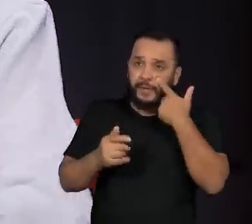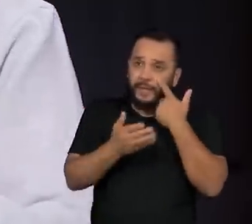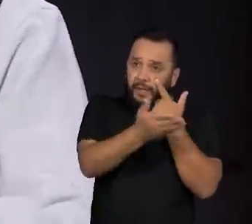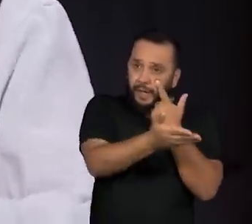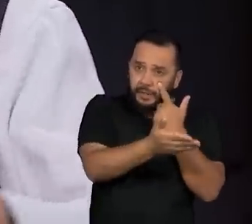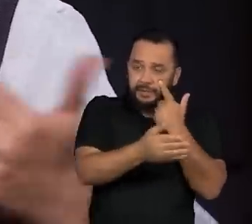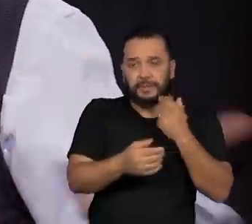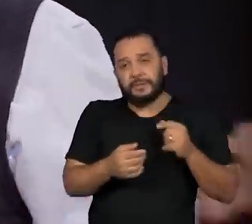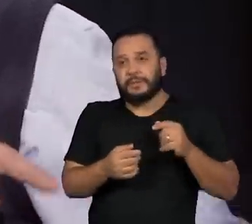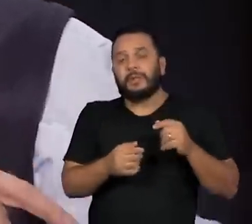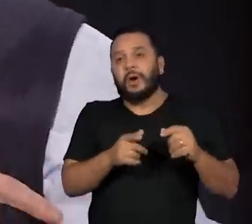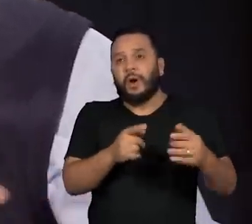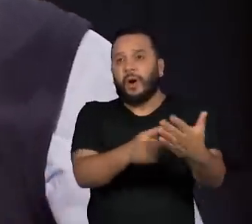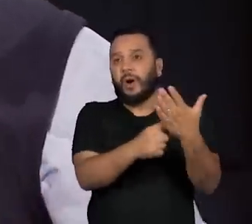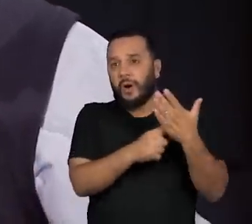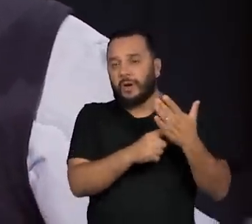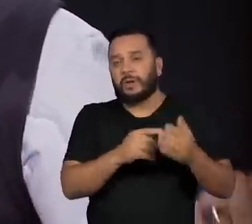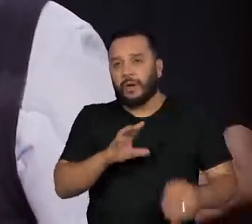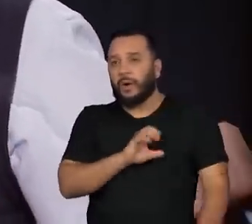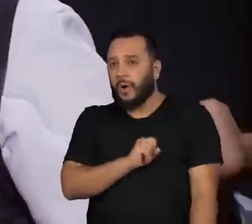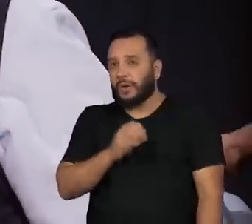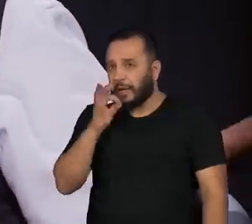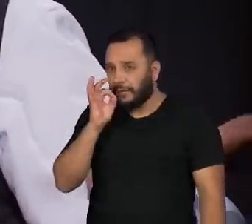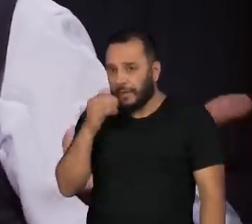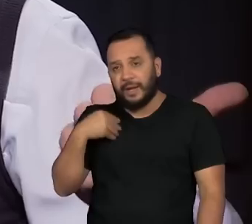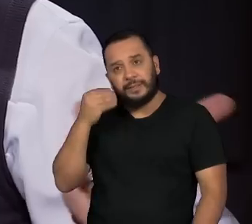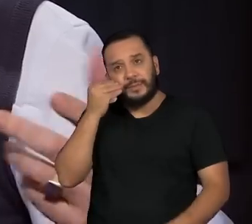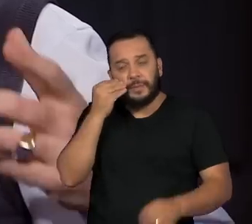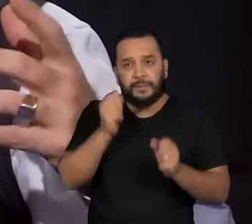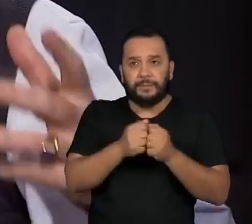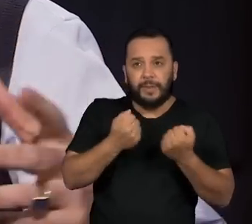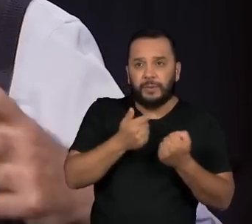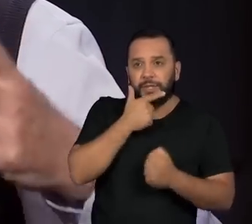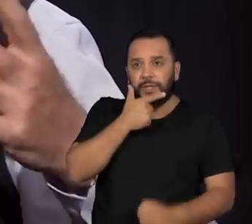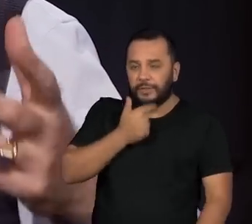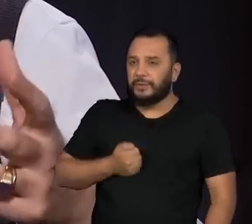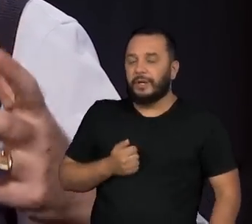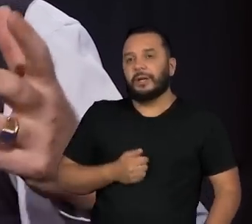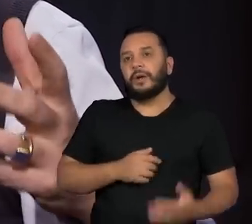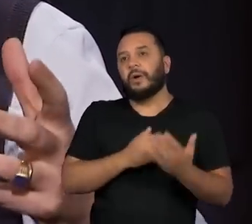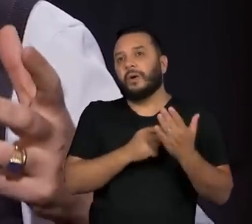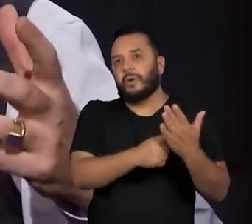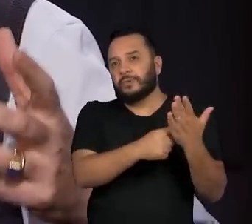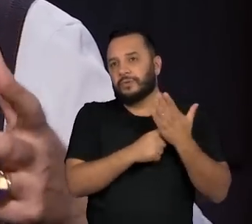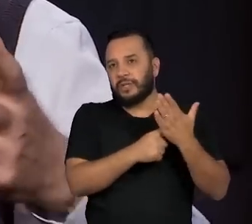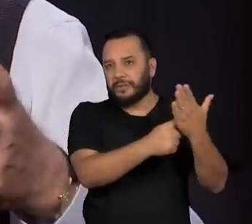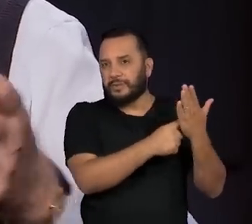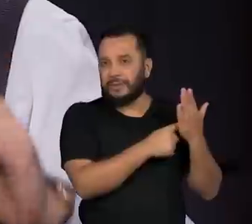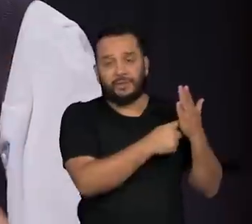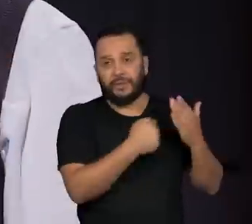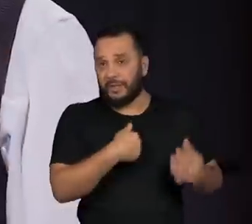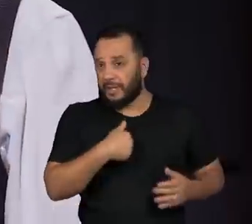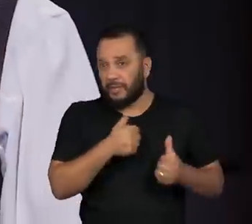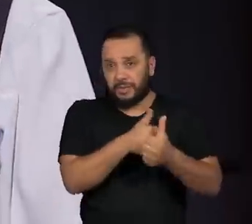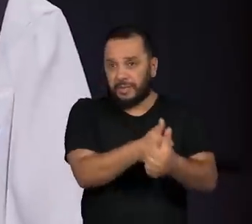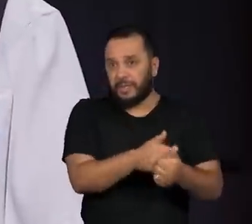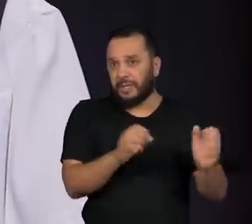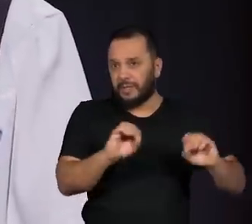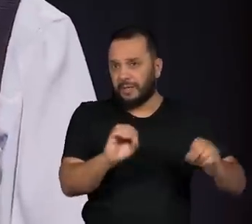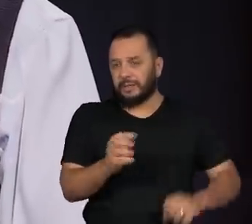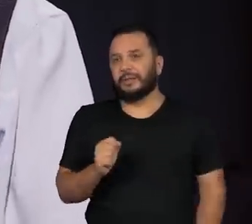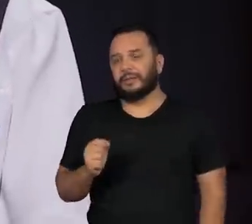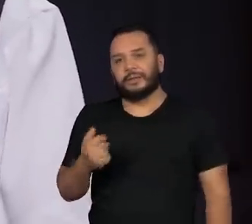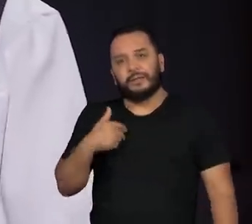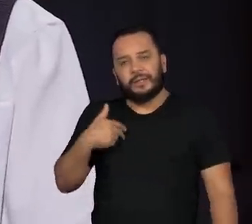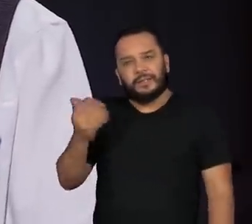Mariazinha já que você gostou de café Que tal experimentar esse pão de queijo quer dizer começa a andar sugestões que não era o que eu seguia isso nos velhos